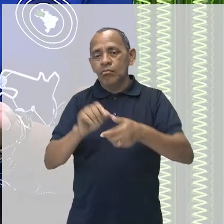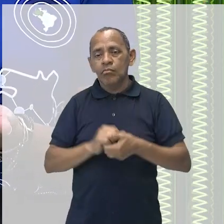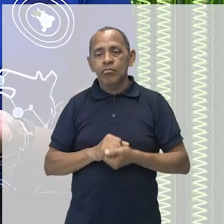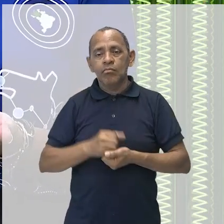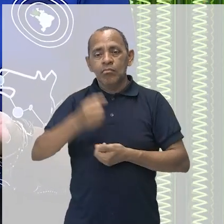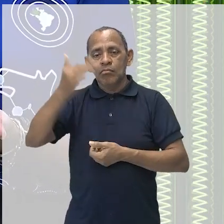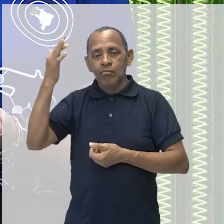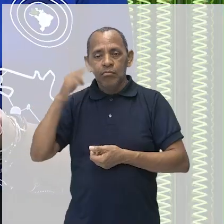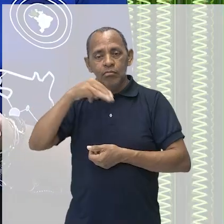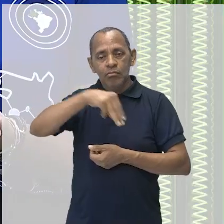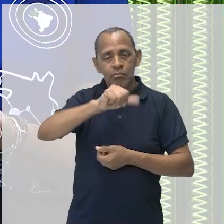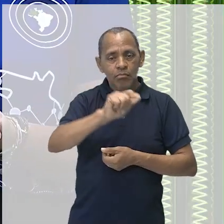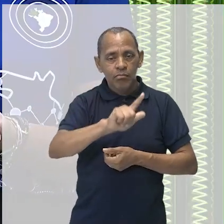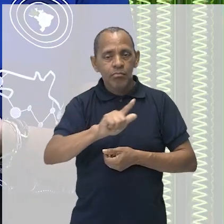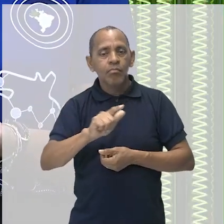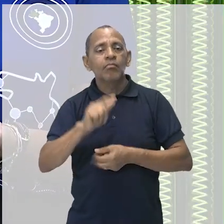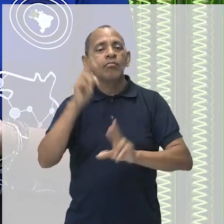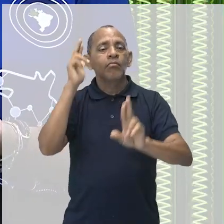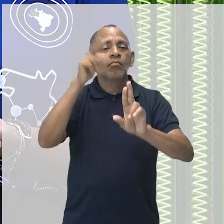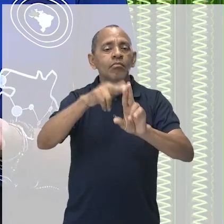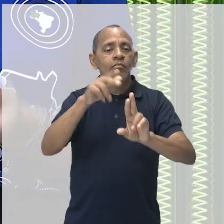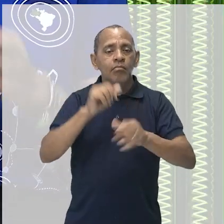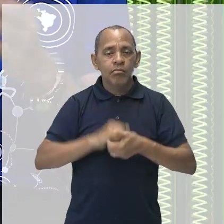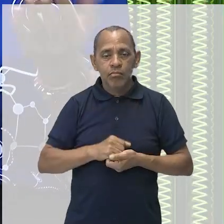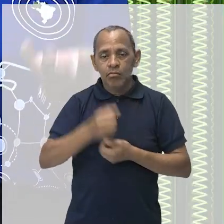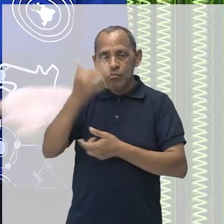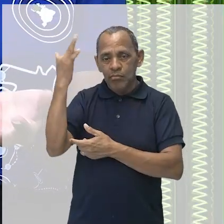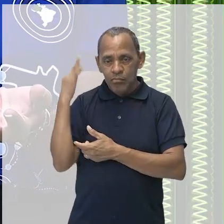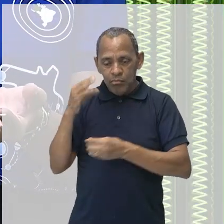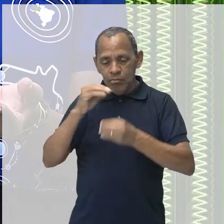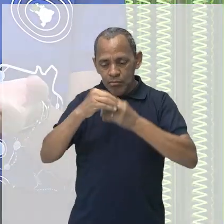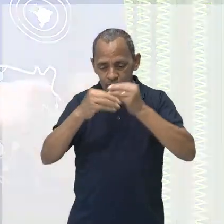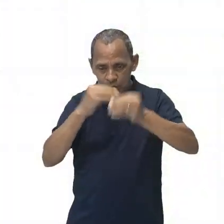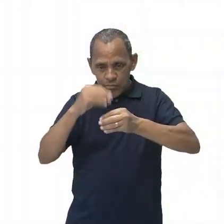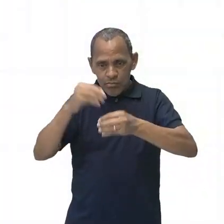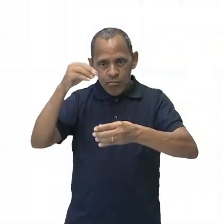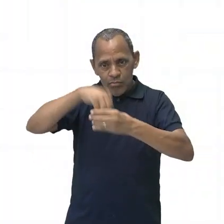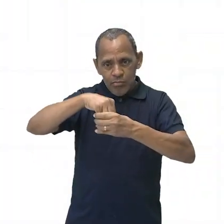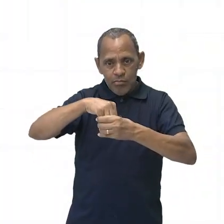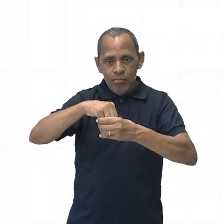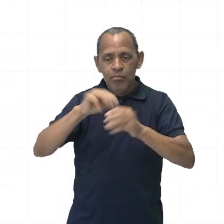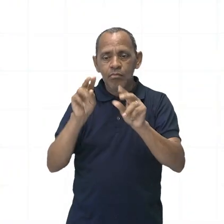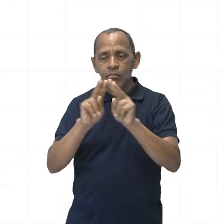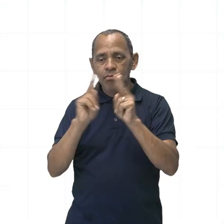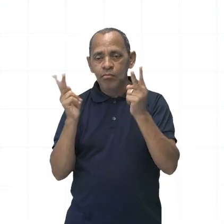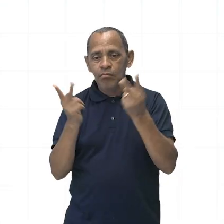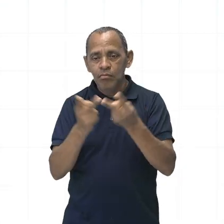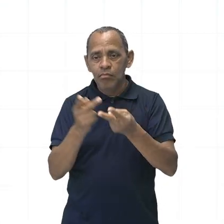de mol que se refere à quantidade, porção de partículas dentro, daquele volume.